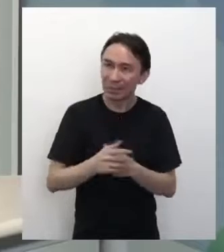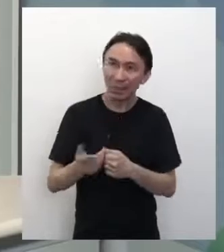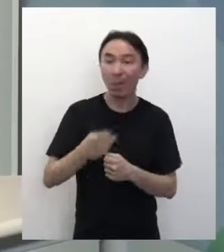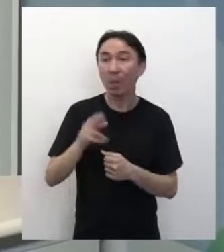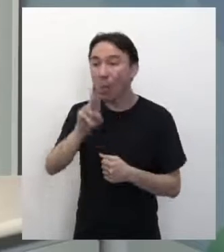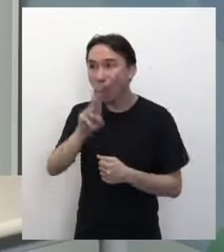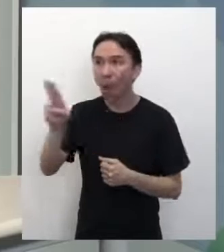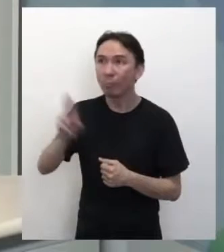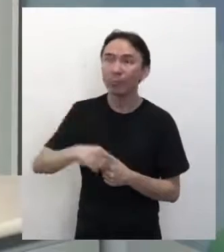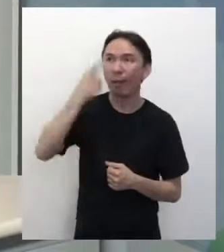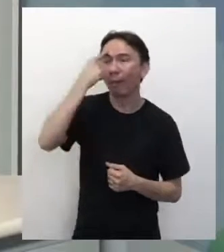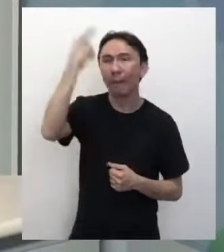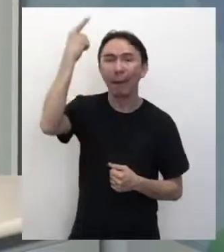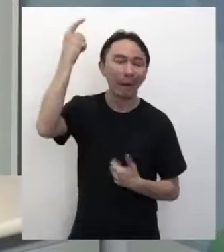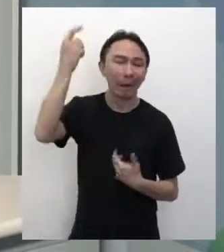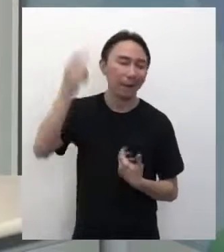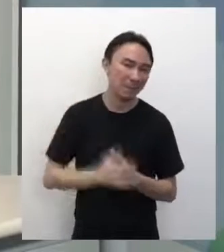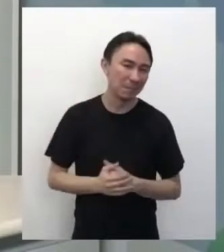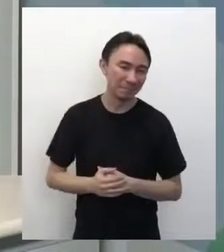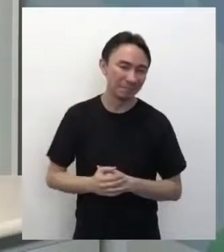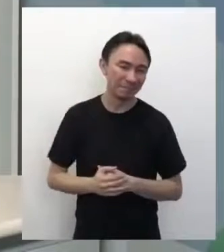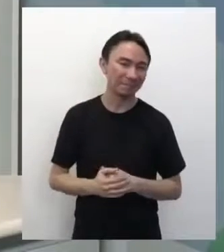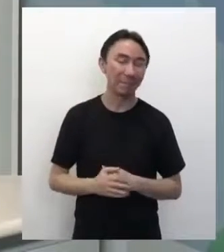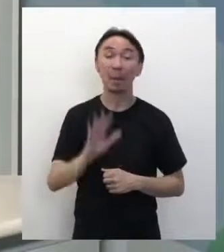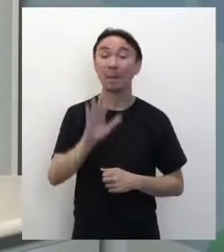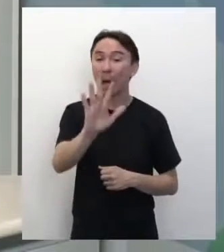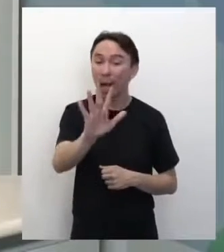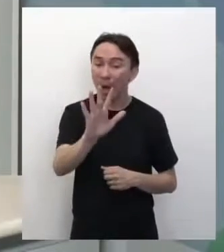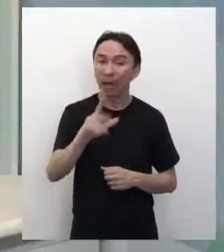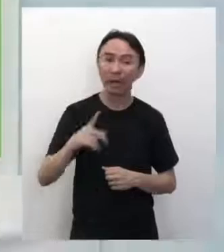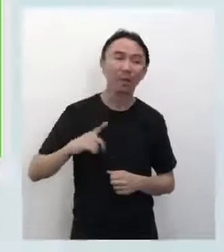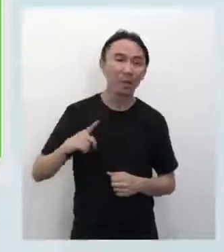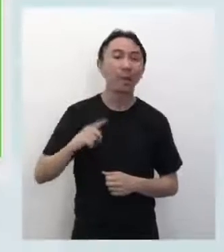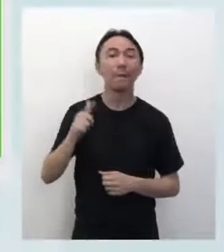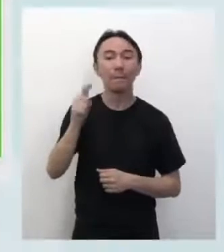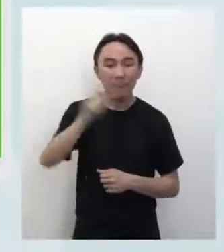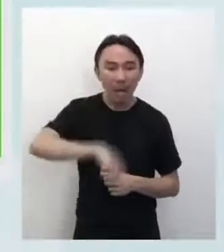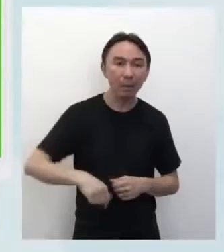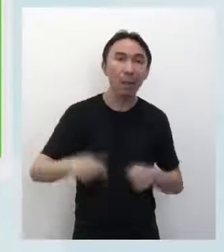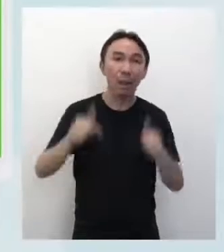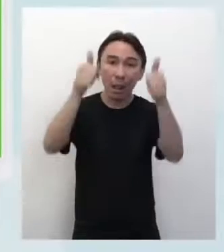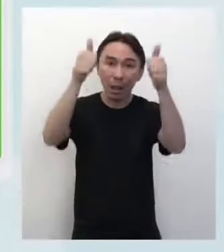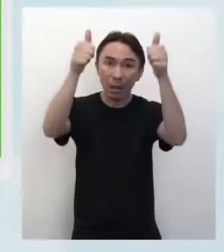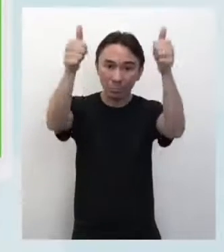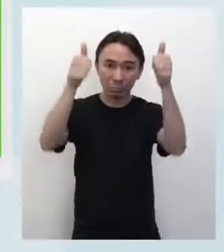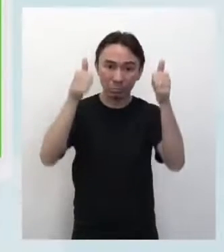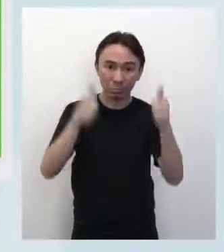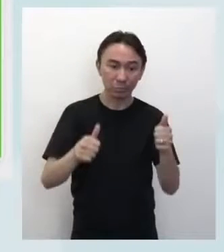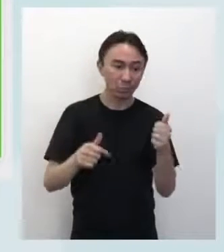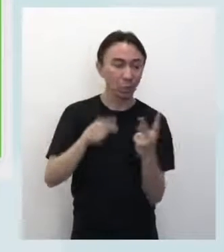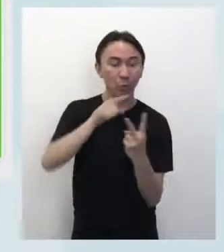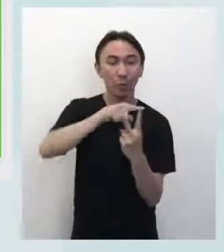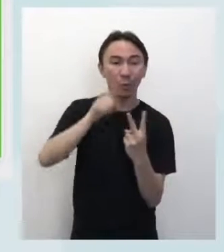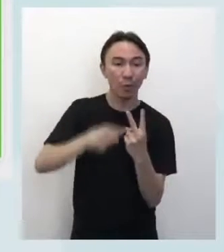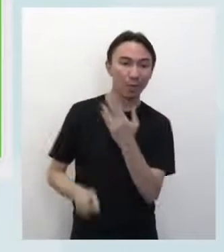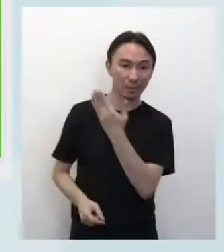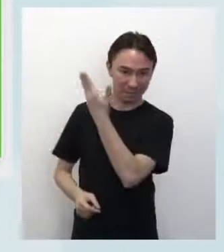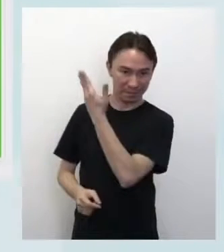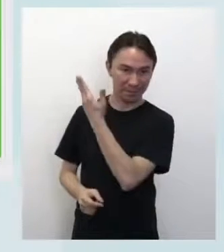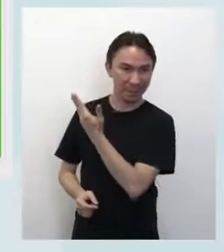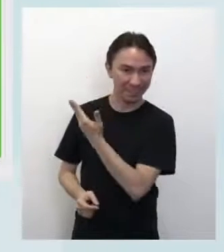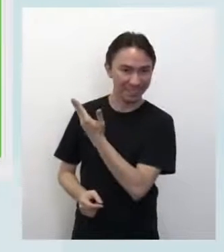cabeça. Mas passamos aí mais um cartaz para vocês darem uma olhada, mais 2 cartazes, ó, o Alto da Inês